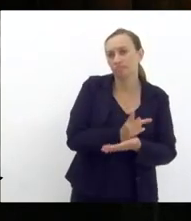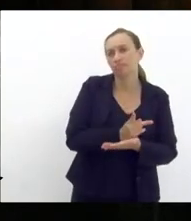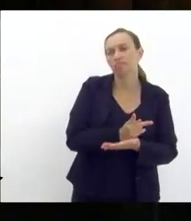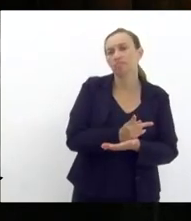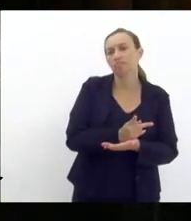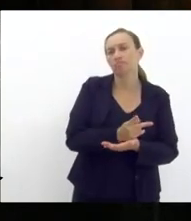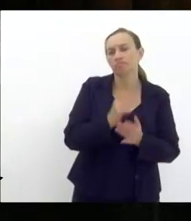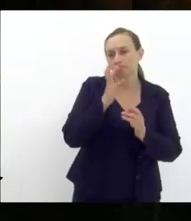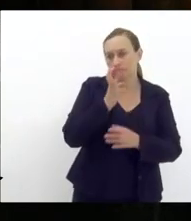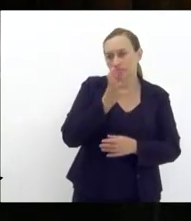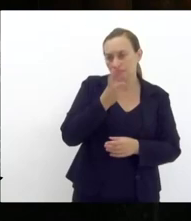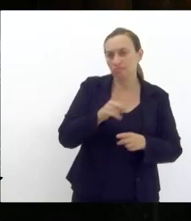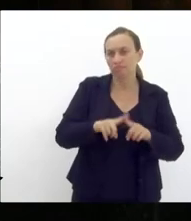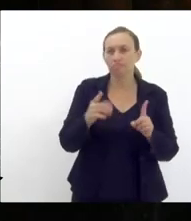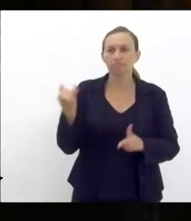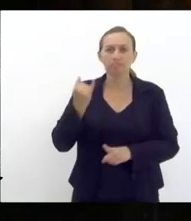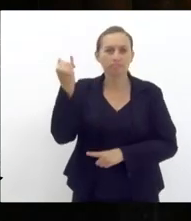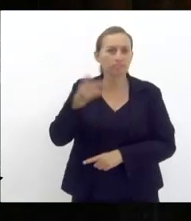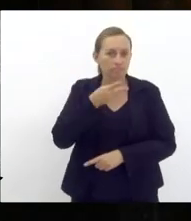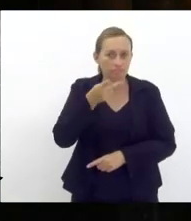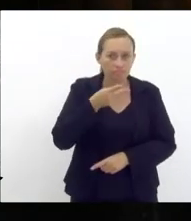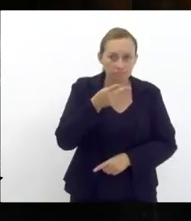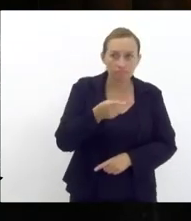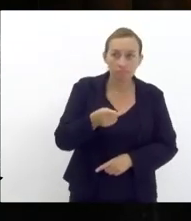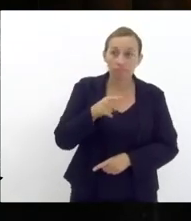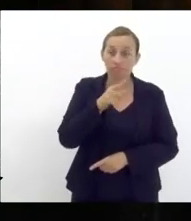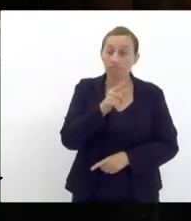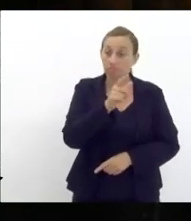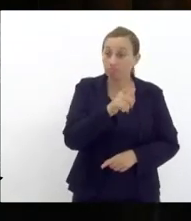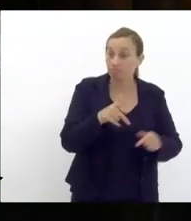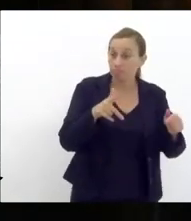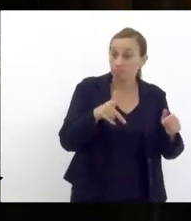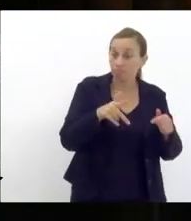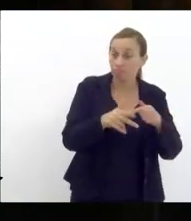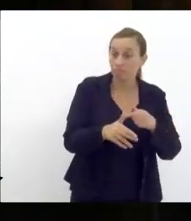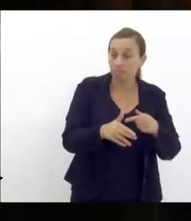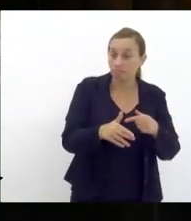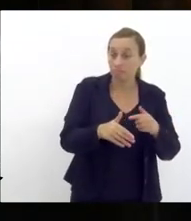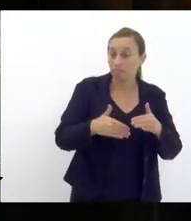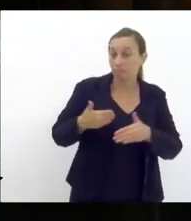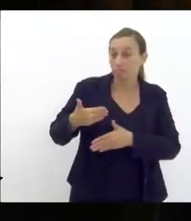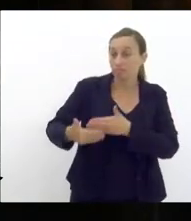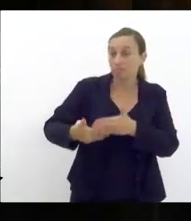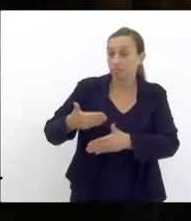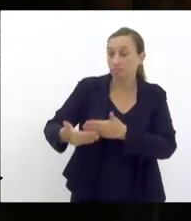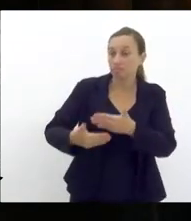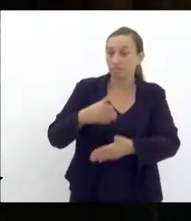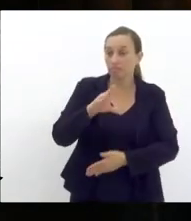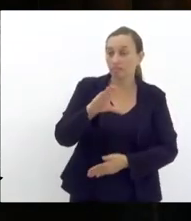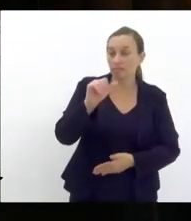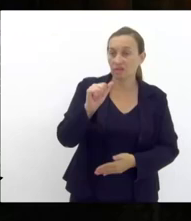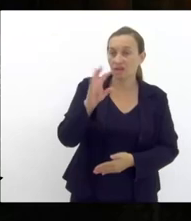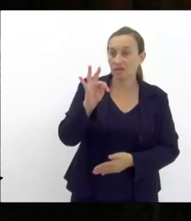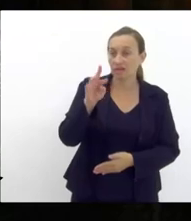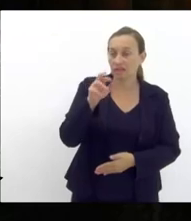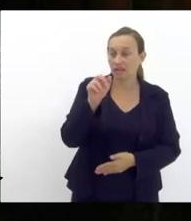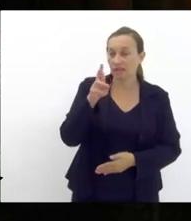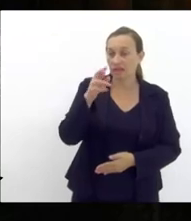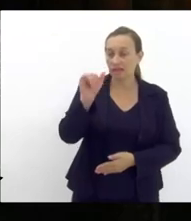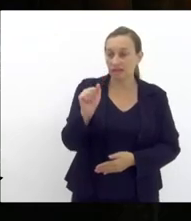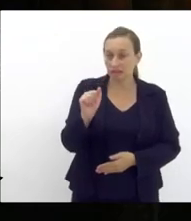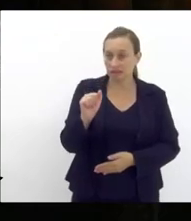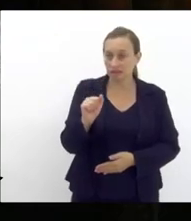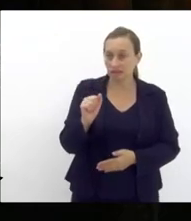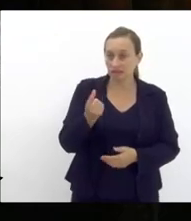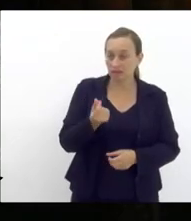denúncia mas é importante dizer que esse foi um pedido feito num processo operação catarata que apuro